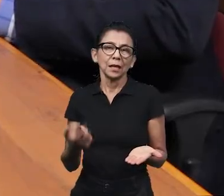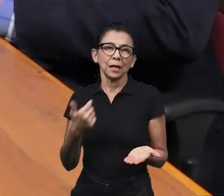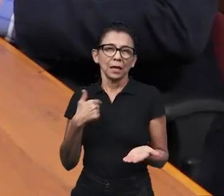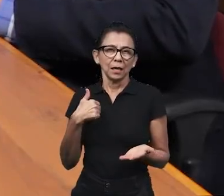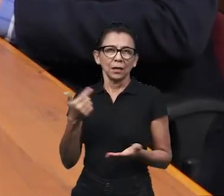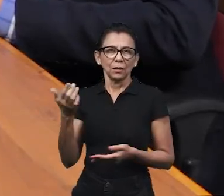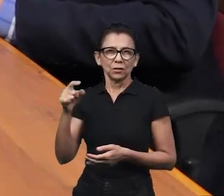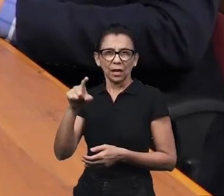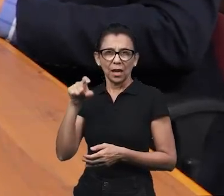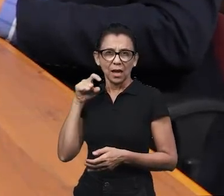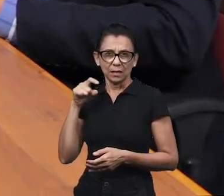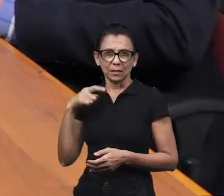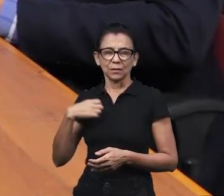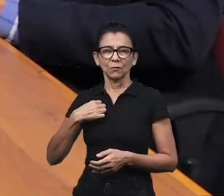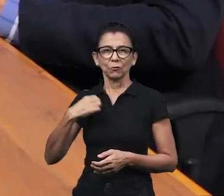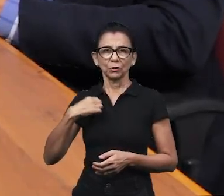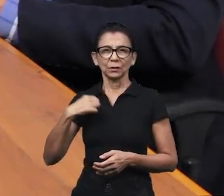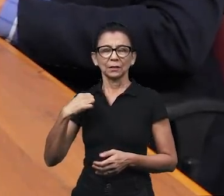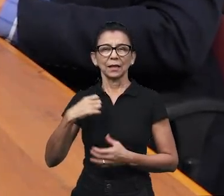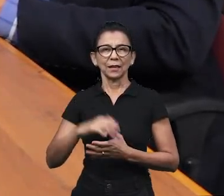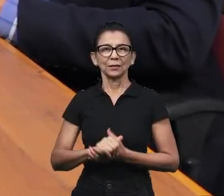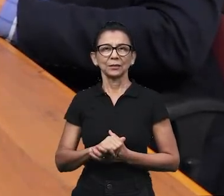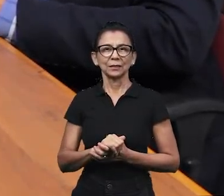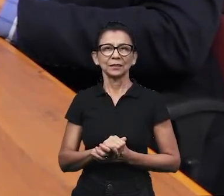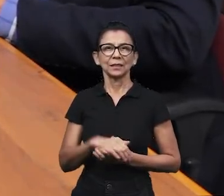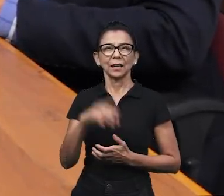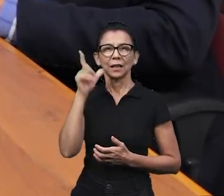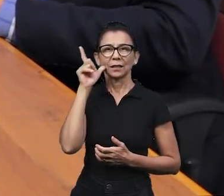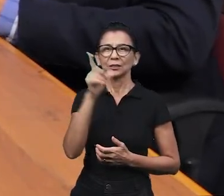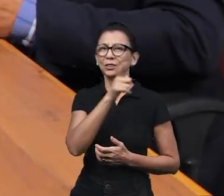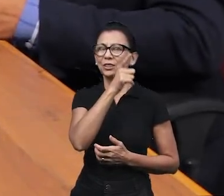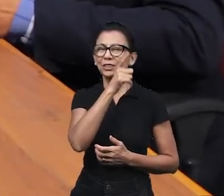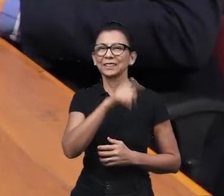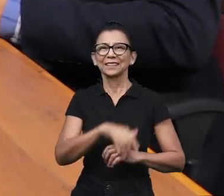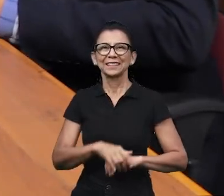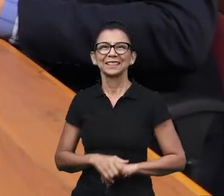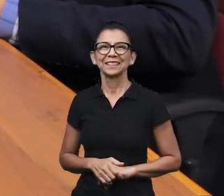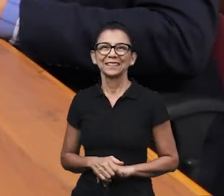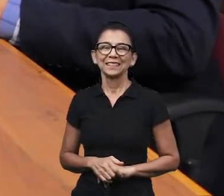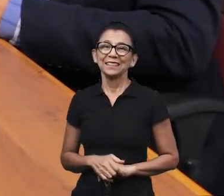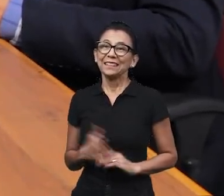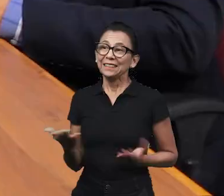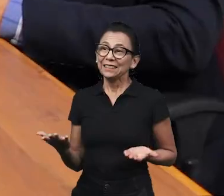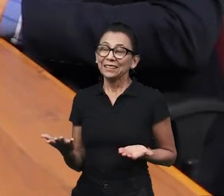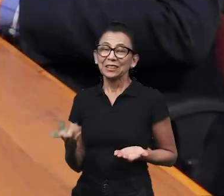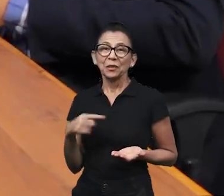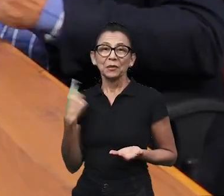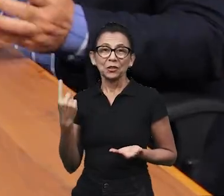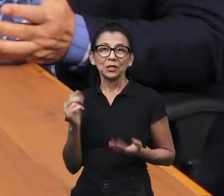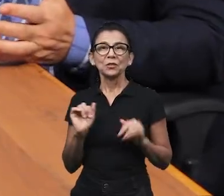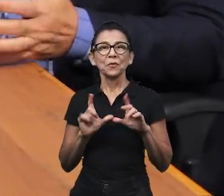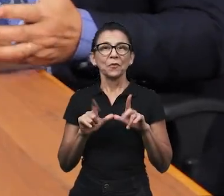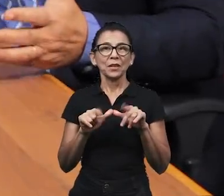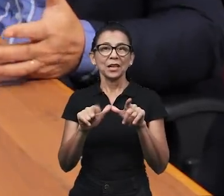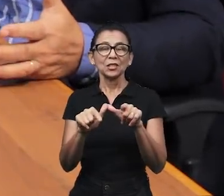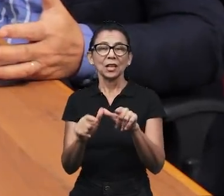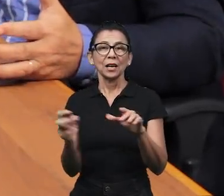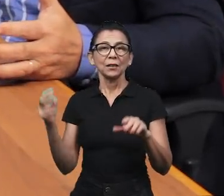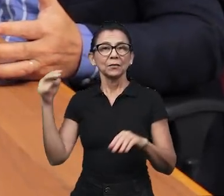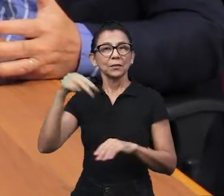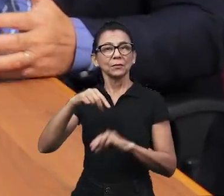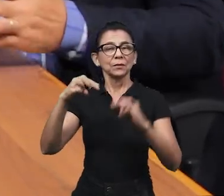cantina, né? Eu me lembro que eu morava em Salvador e a alegria da gente era viajar para o seminário para ser voluntário. Vinha para cá para